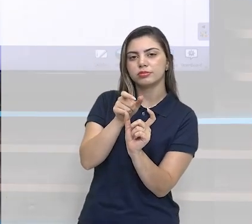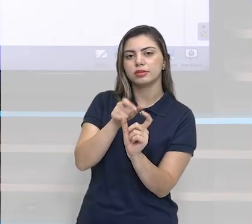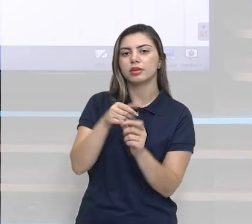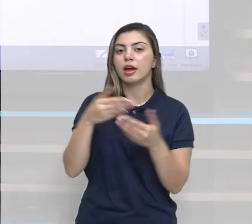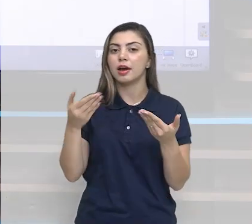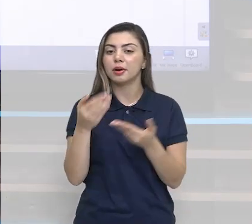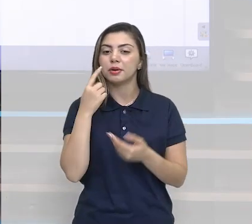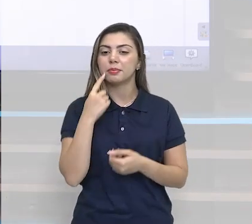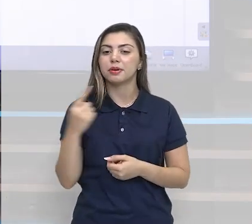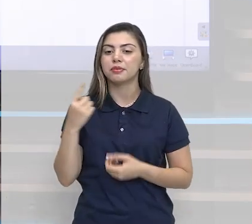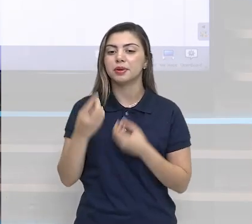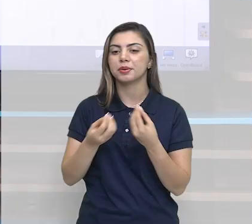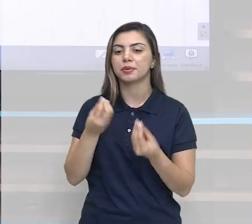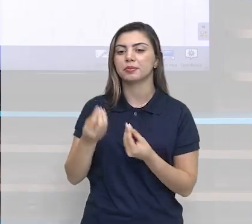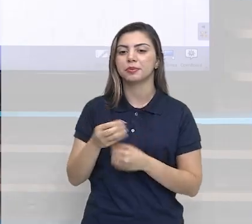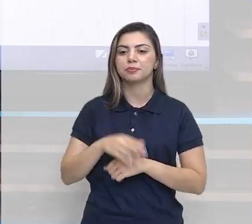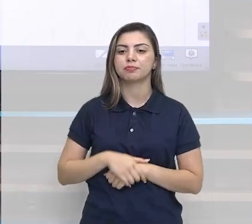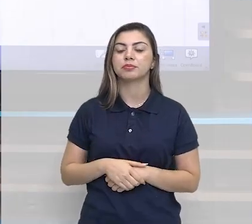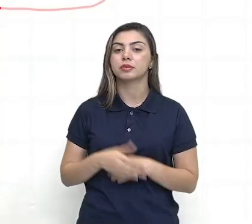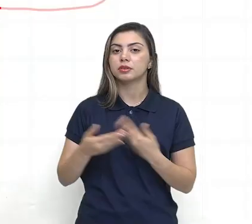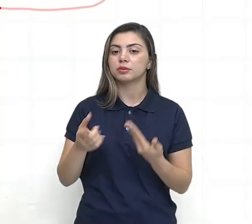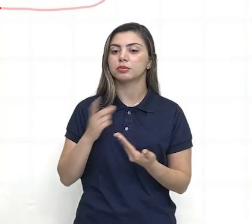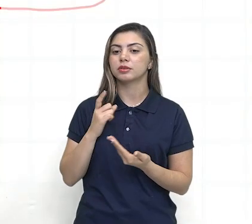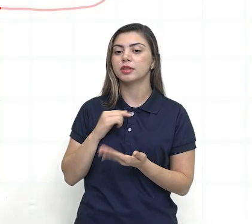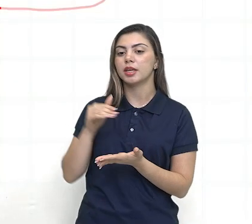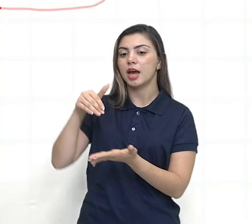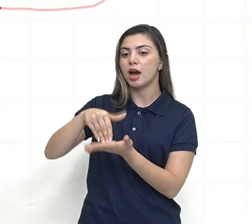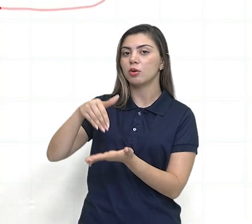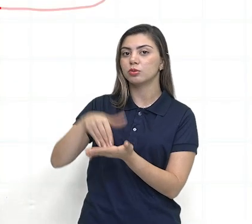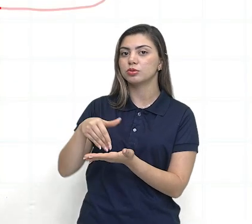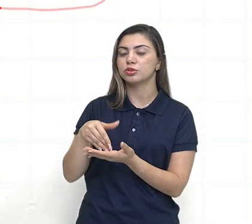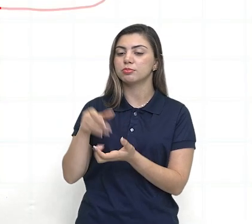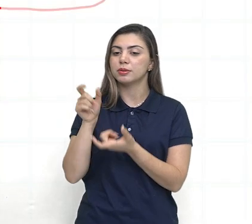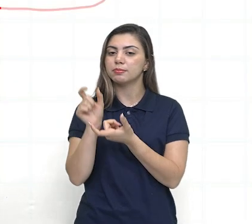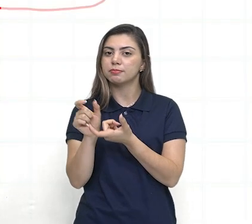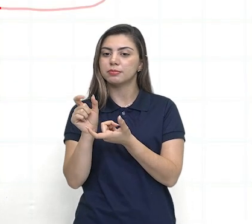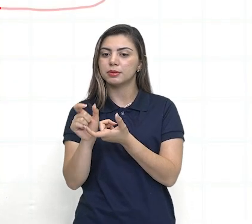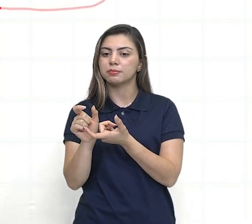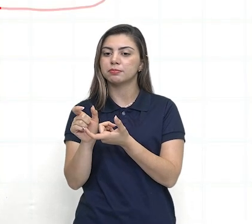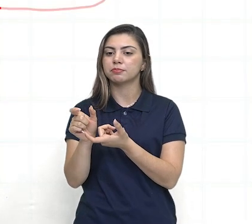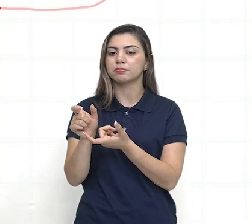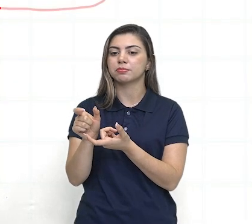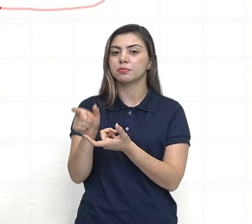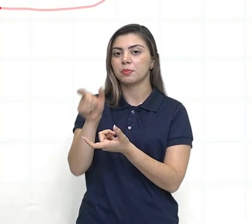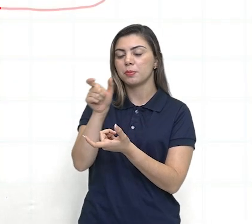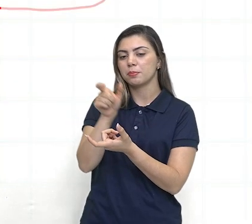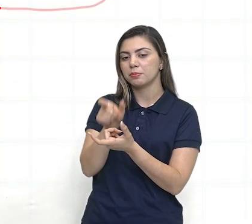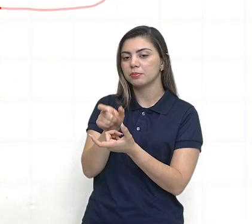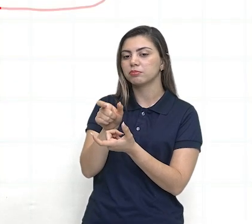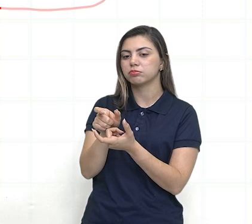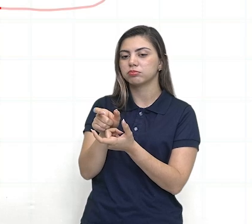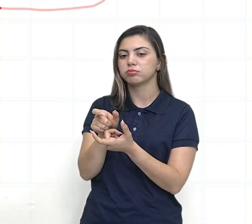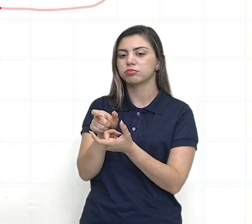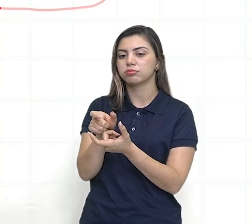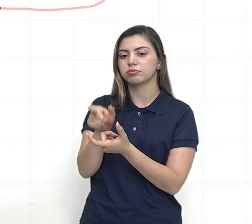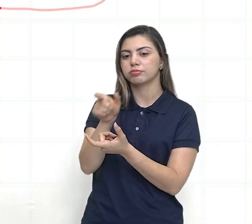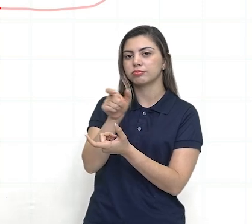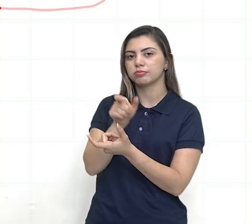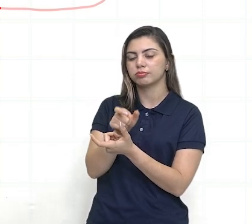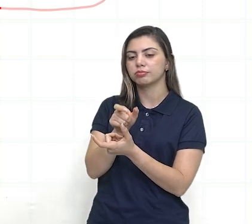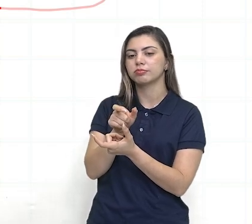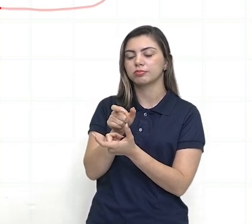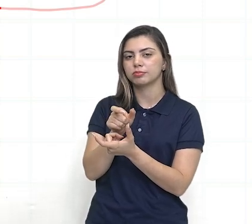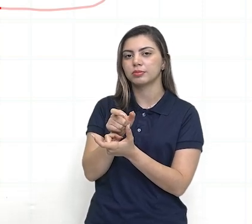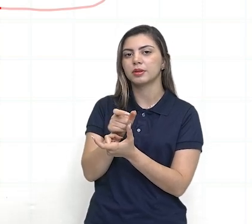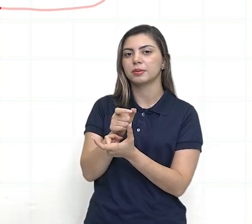Vamos conferir aqui? Olha, última, esta é a última sílaba. Esta é a penúltima e esta é